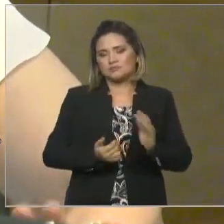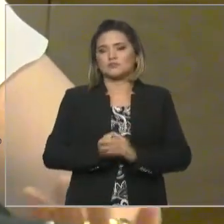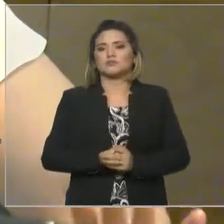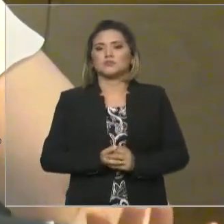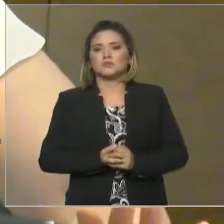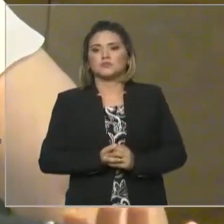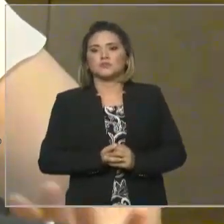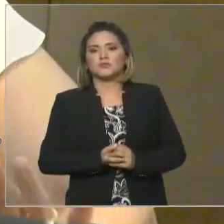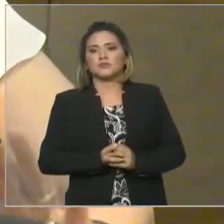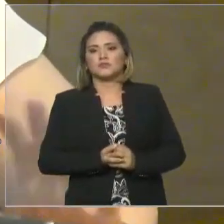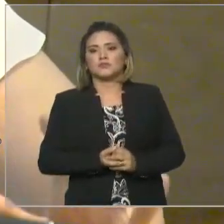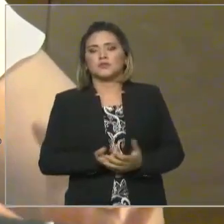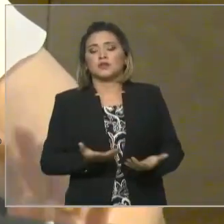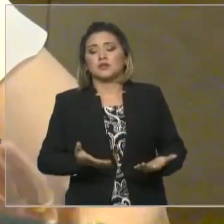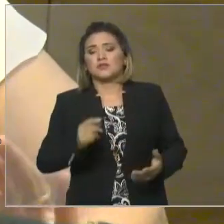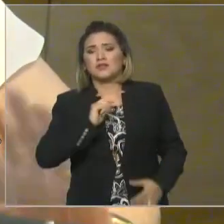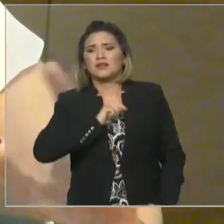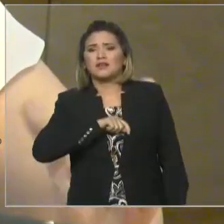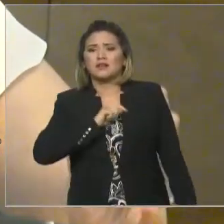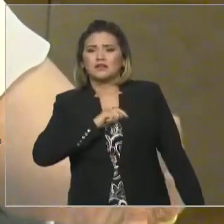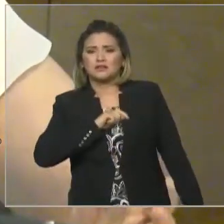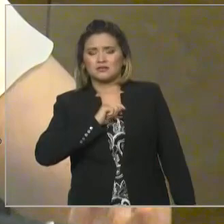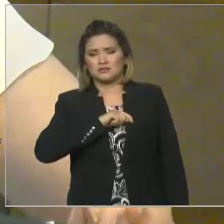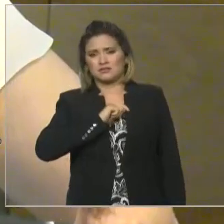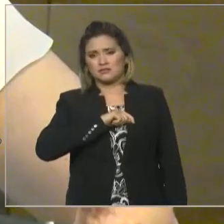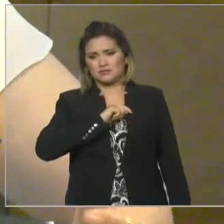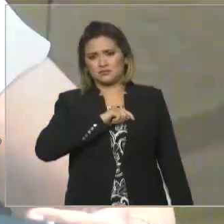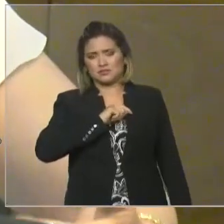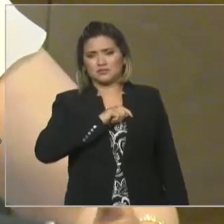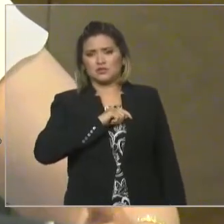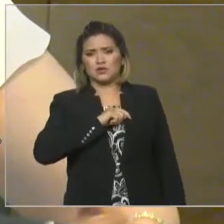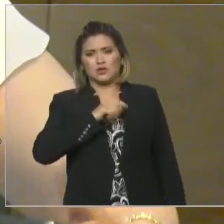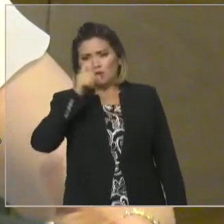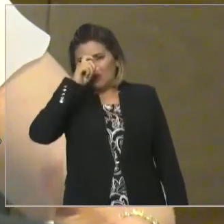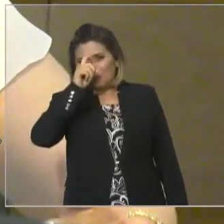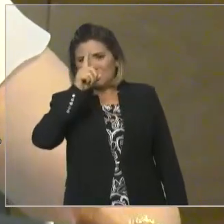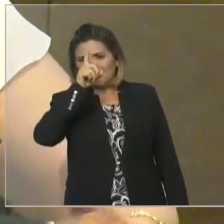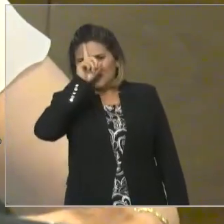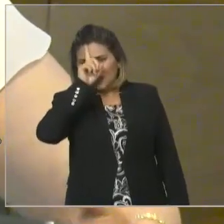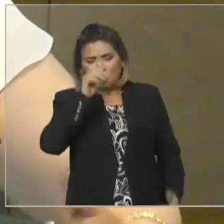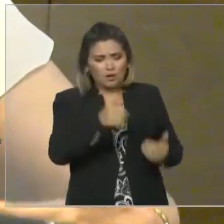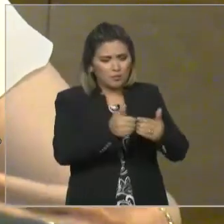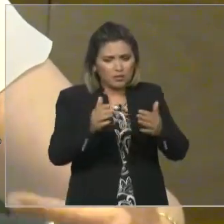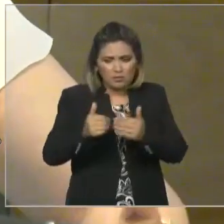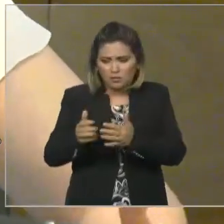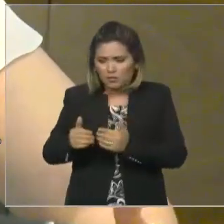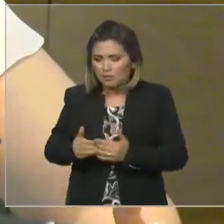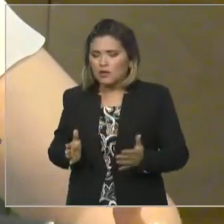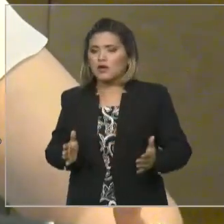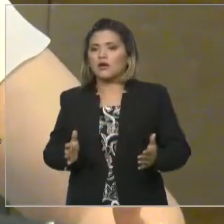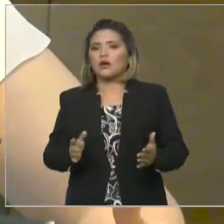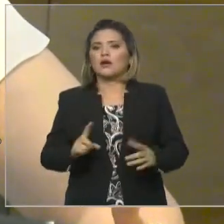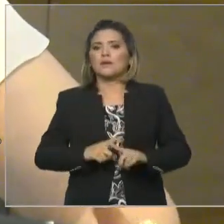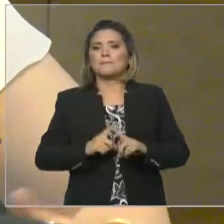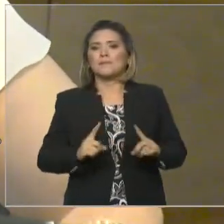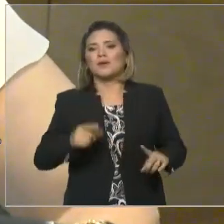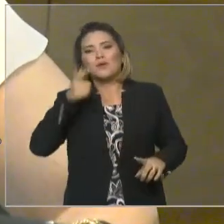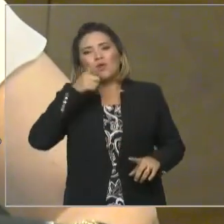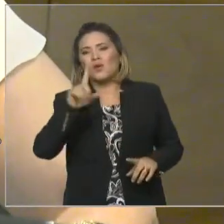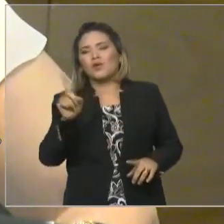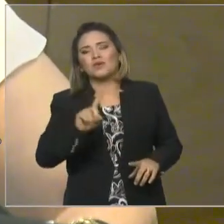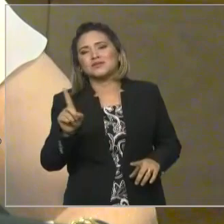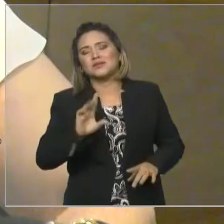ficar enganando e ficar com muitos hospitais abertos, mas eles não tendo a sua totalidade de atendimento. Então,